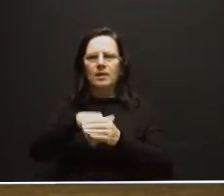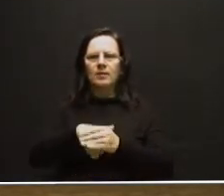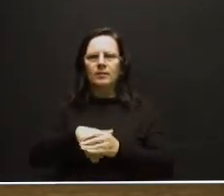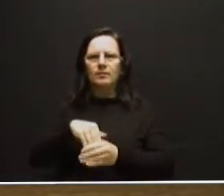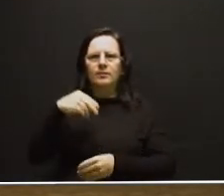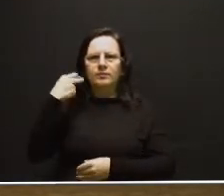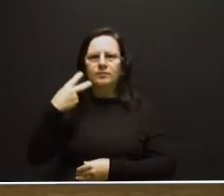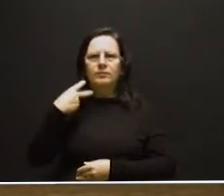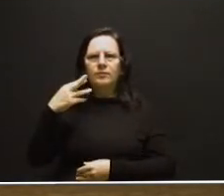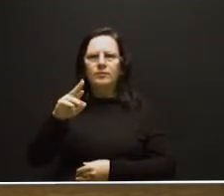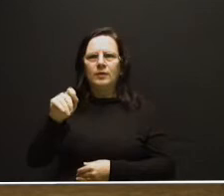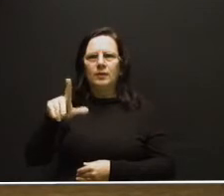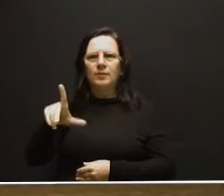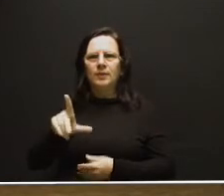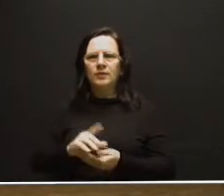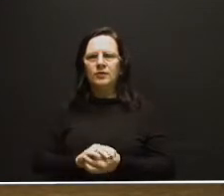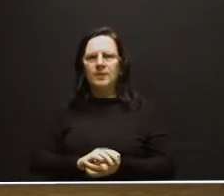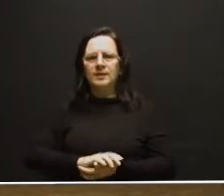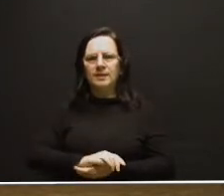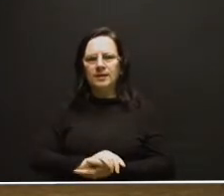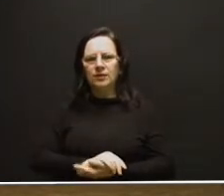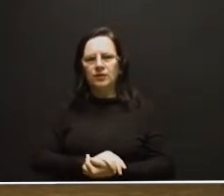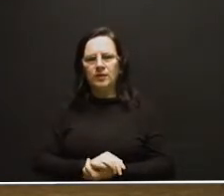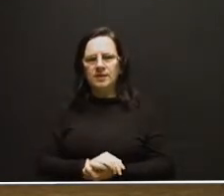palavra o vereador rafael dupla